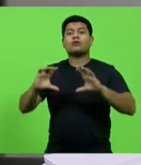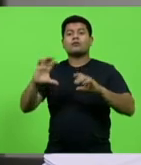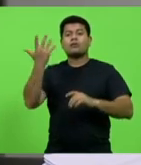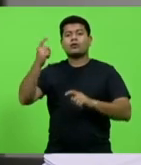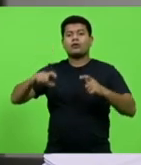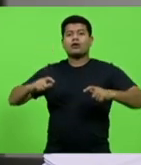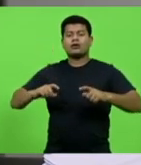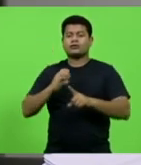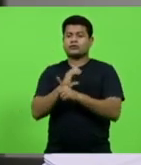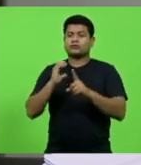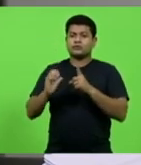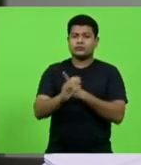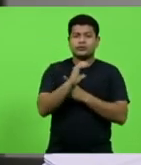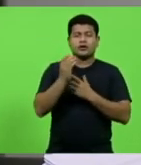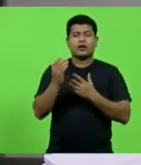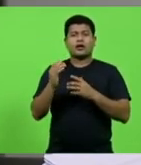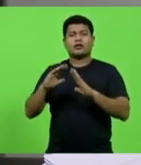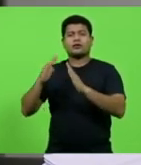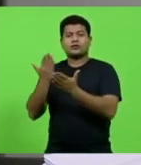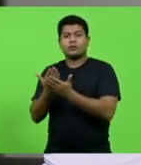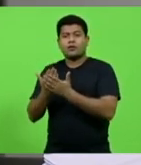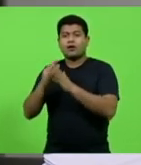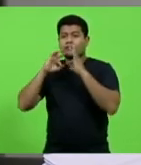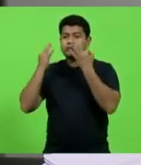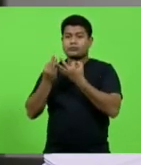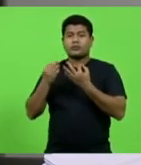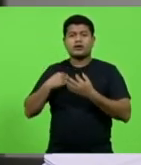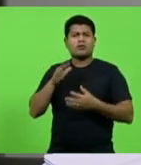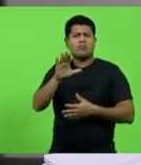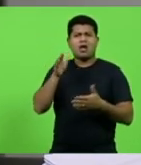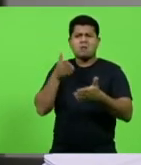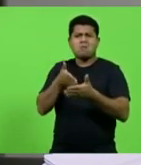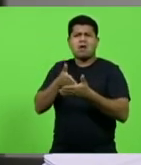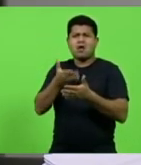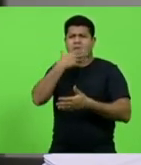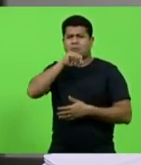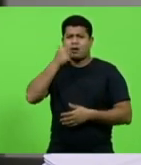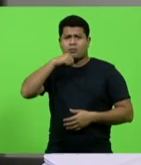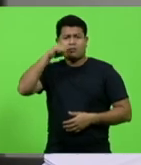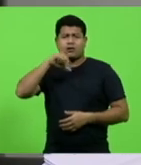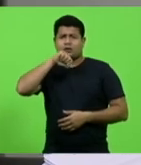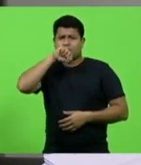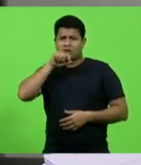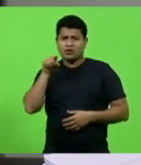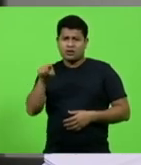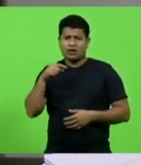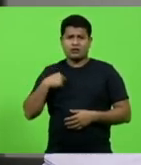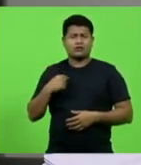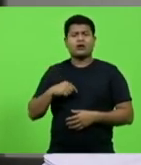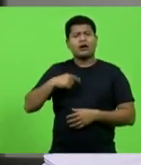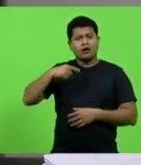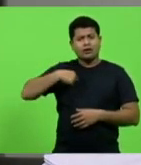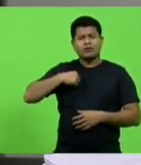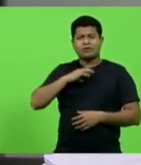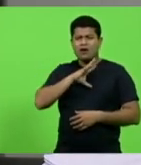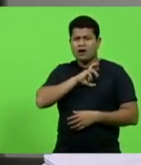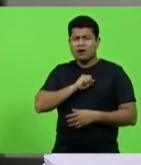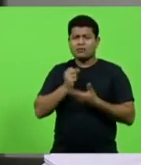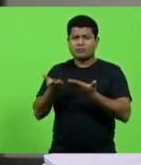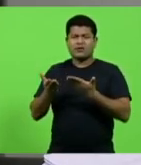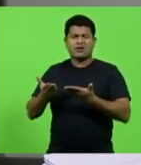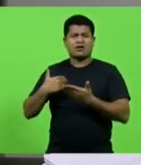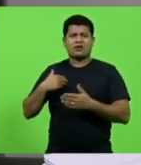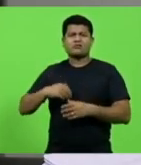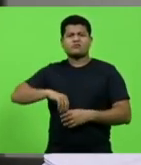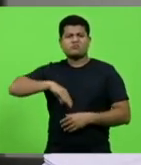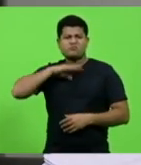é que está impedindo o pai? Eu quero que os pais acompanhem. Eu adoro aquele pai chato que não sai da escola, fica pegando no pé. Isso é